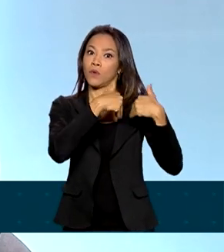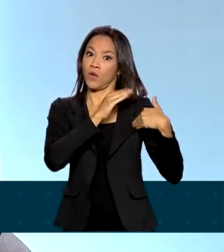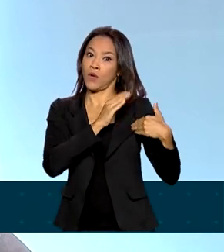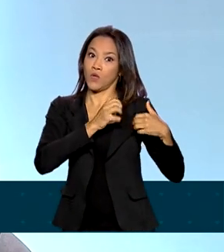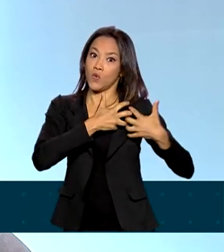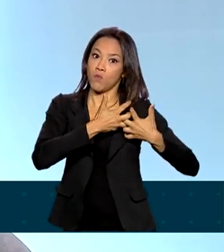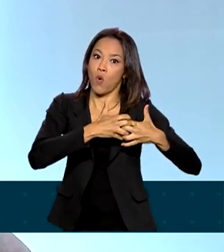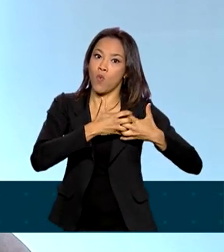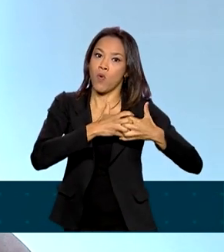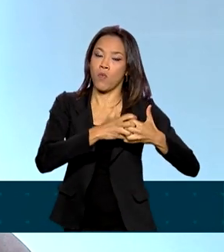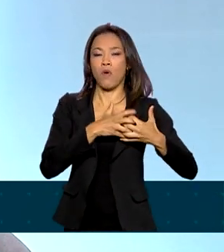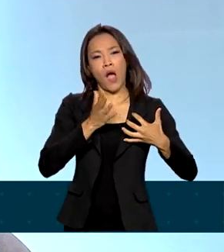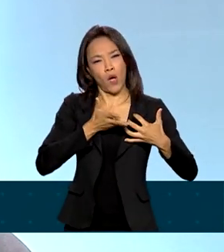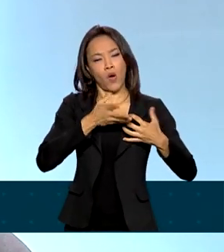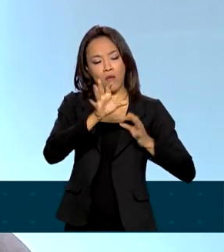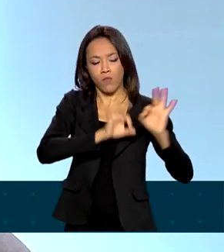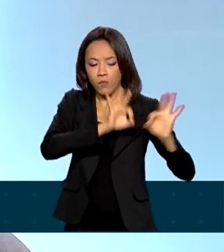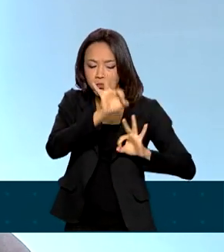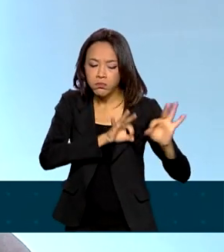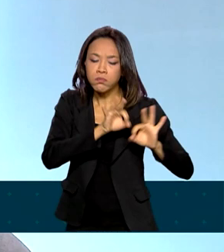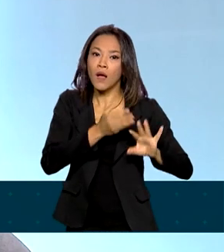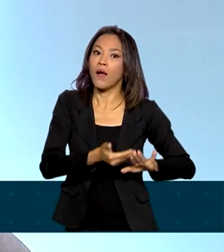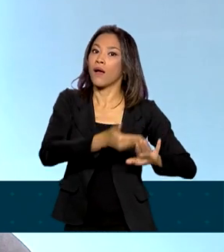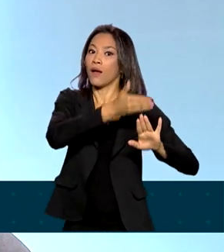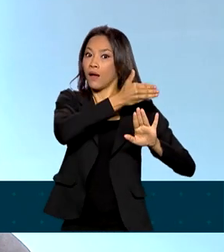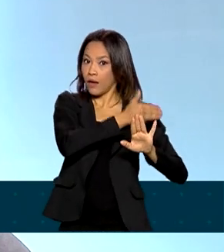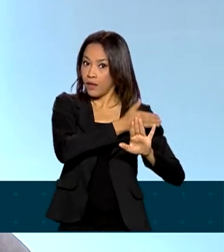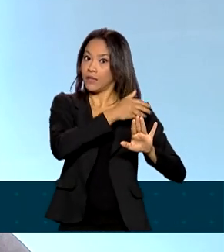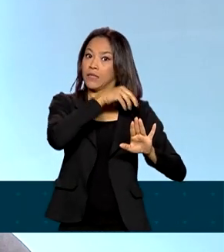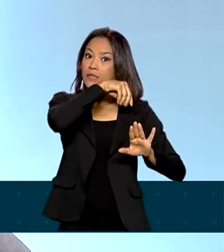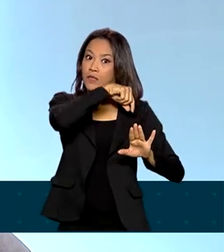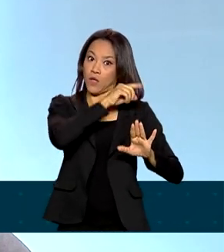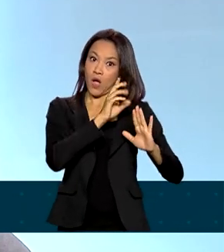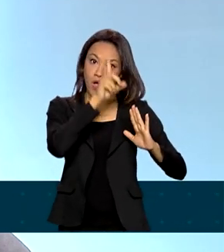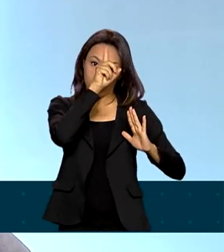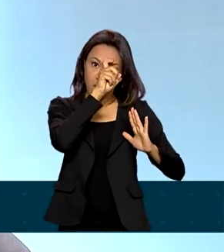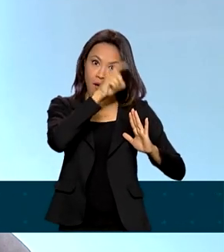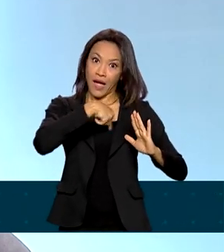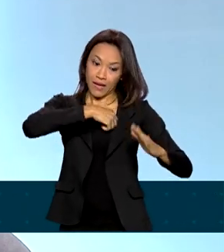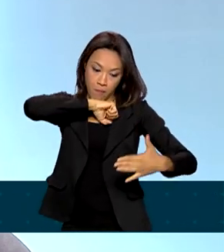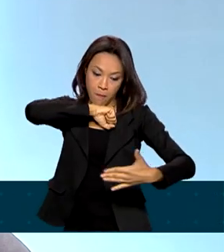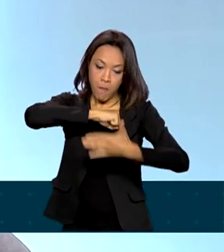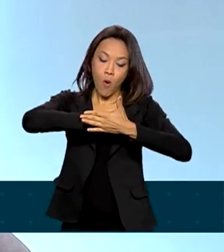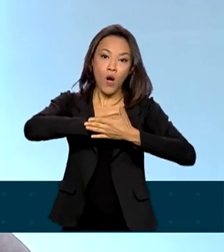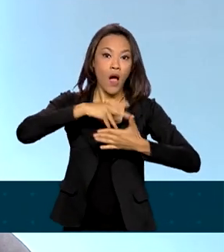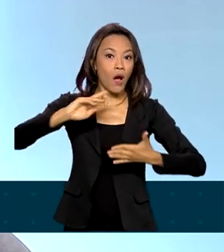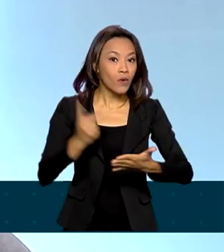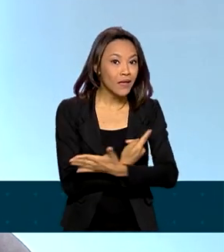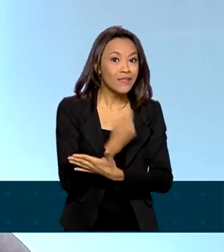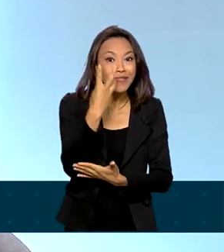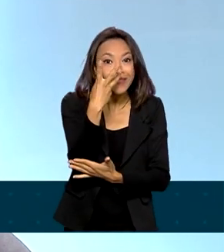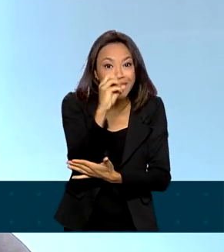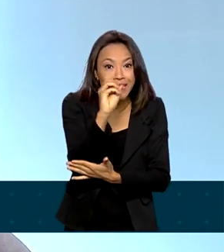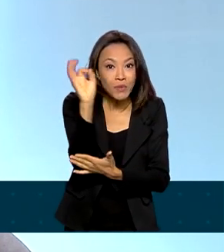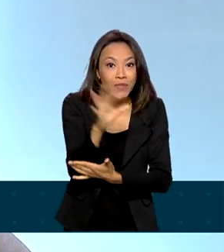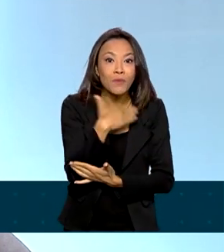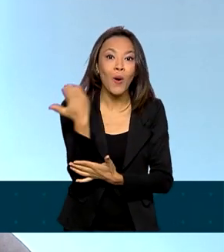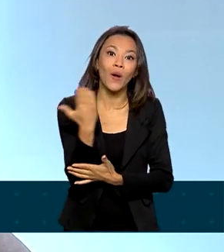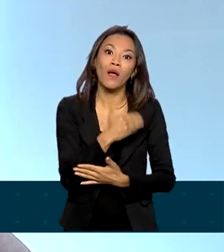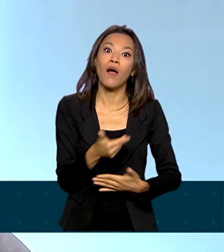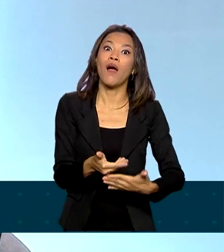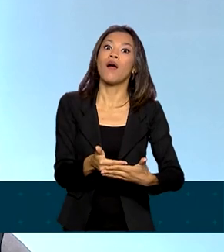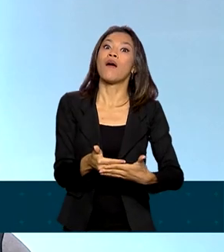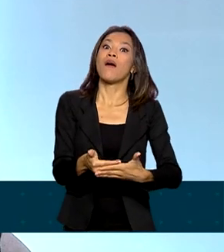de uma maneira organizada na fase pré-hospitalar. Aqueles que têm infarto, 30% morrem antes de chegar no hospital.